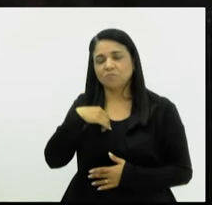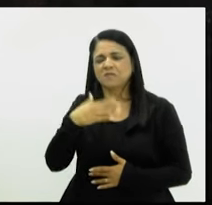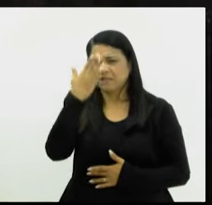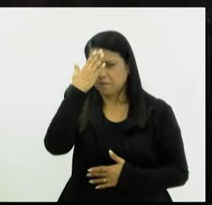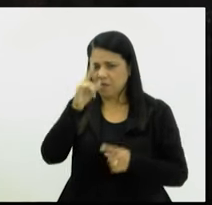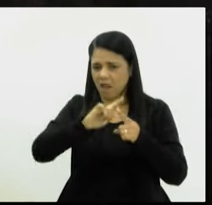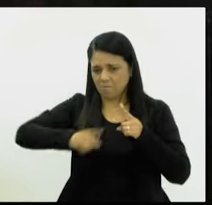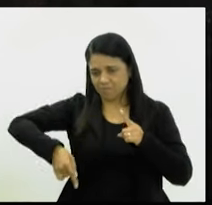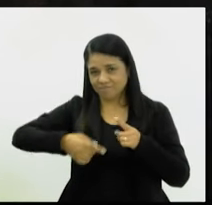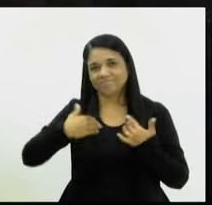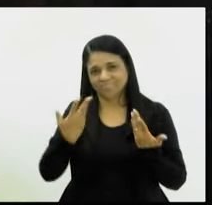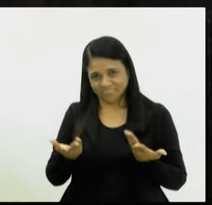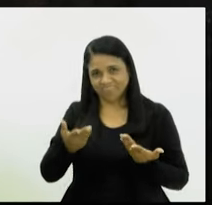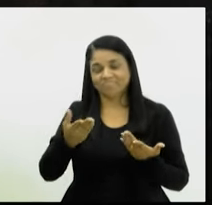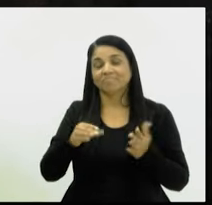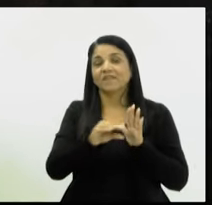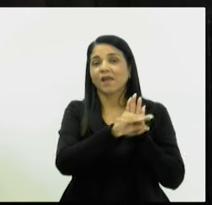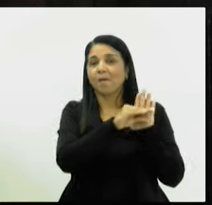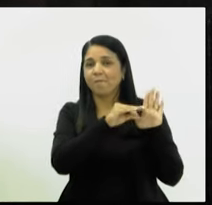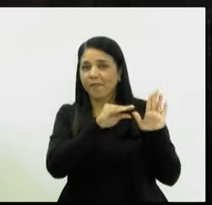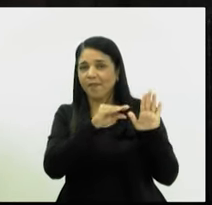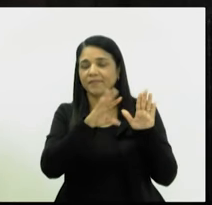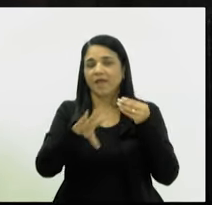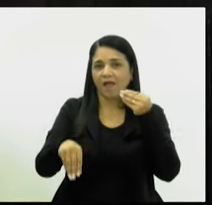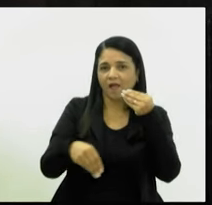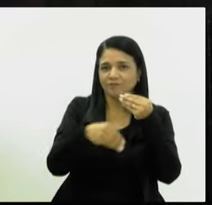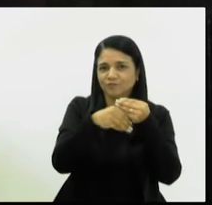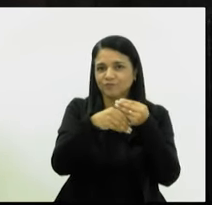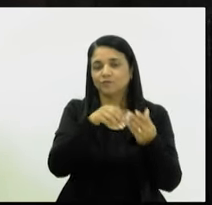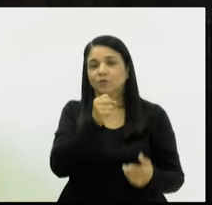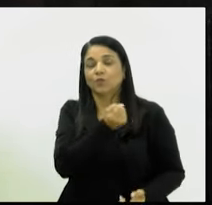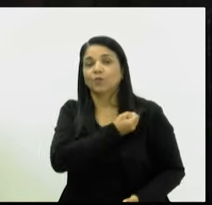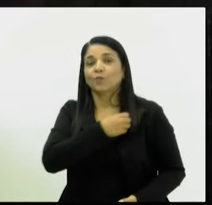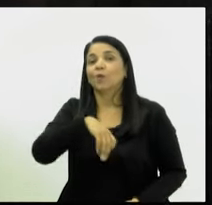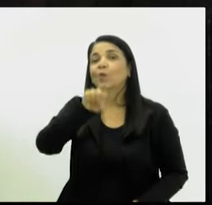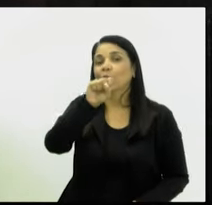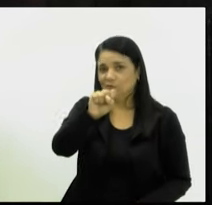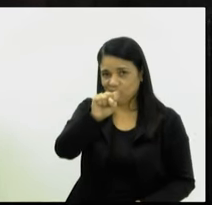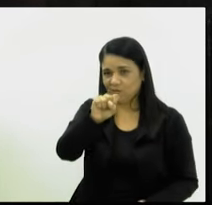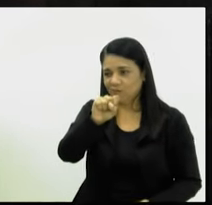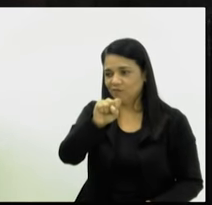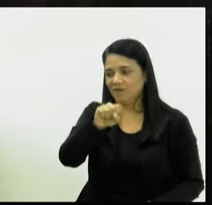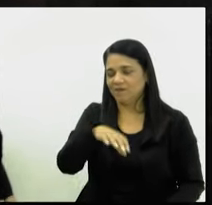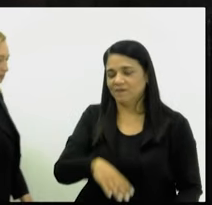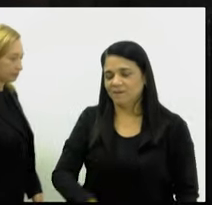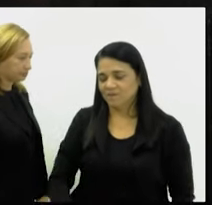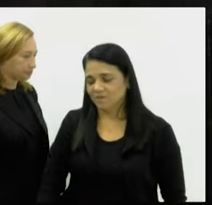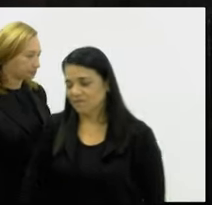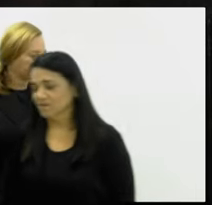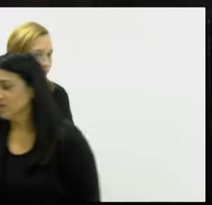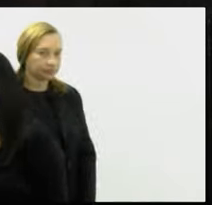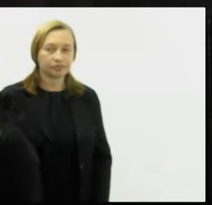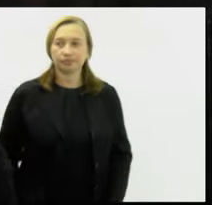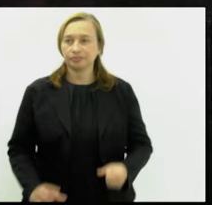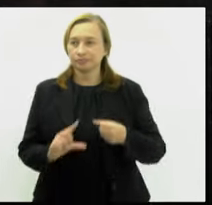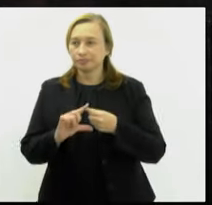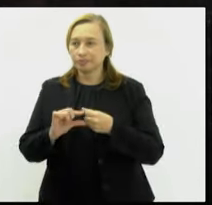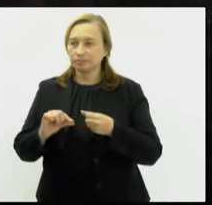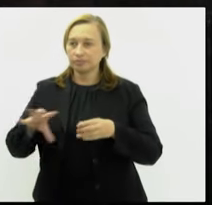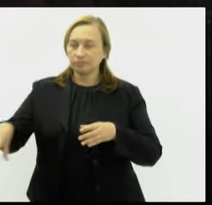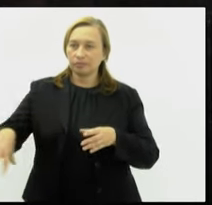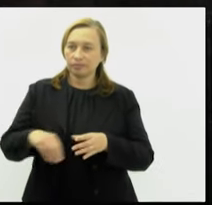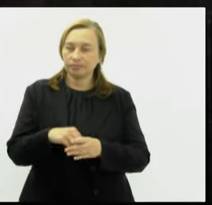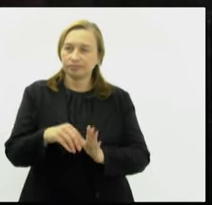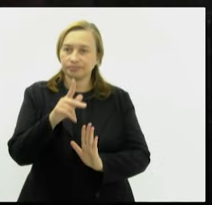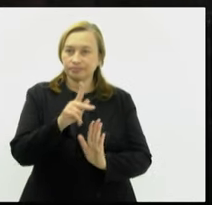que que diz a emenda aditiva número 8? Ela inclui um artigo no projeto